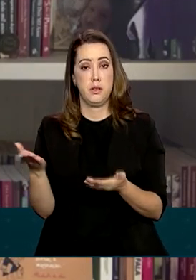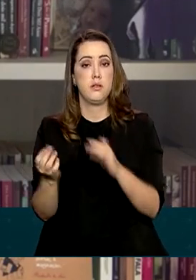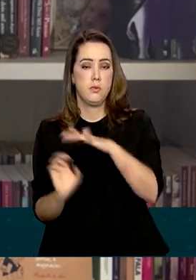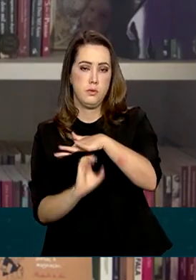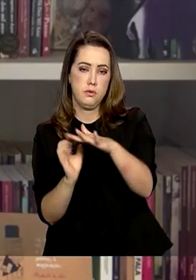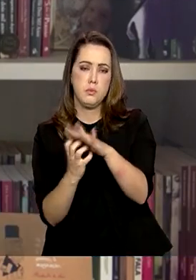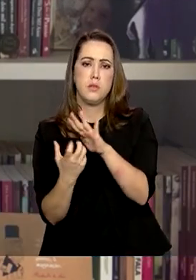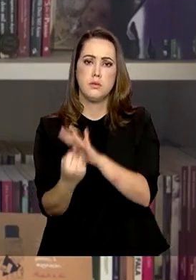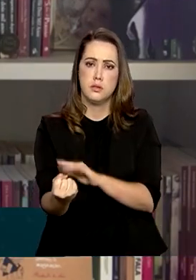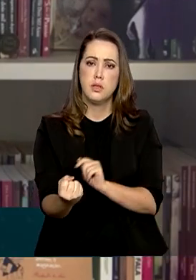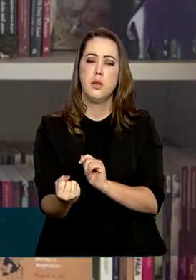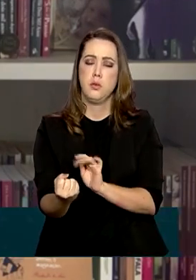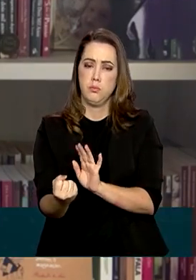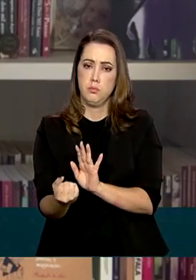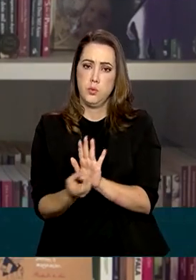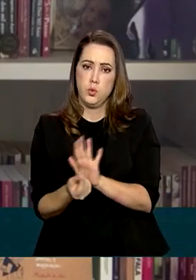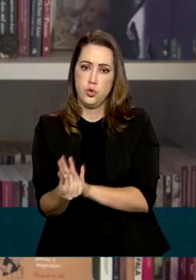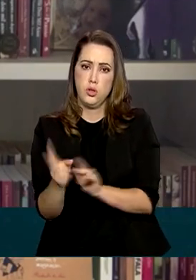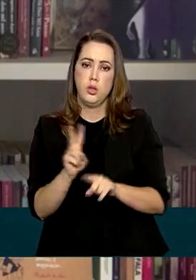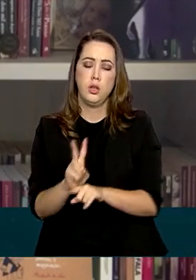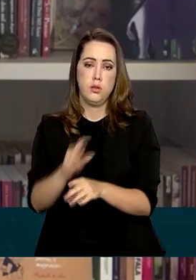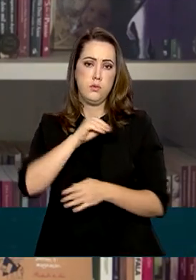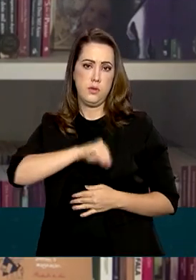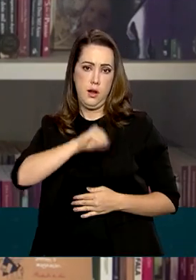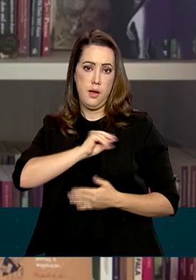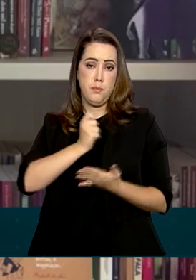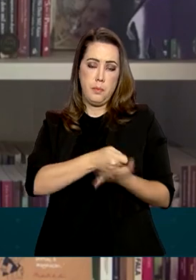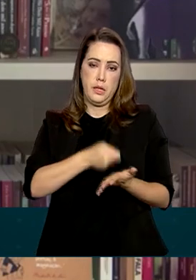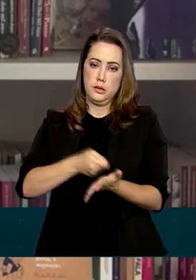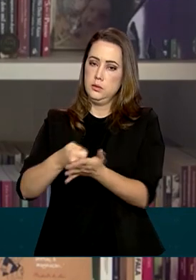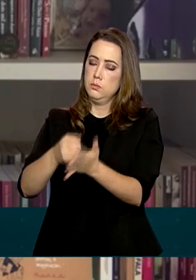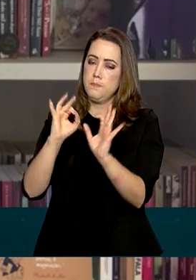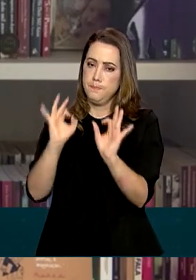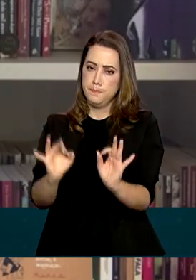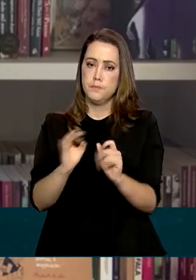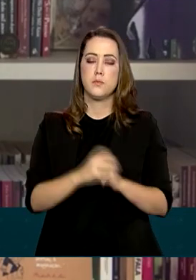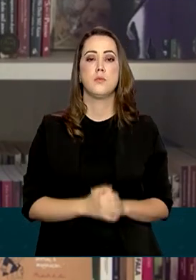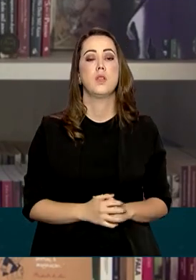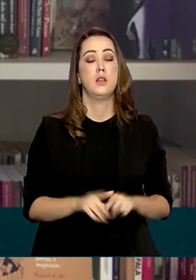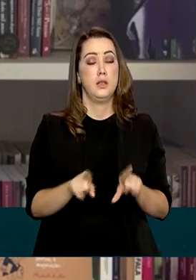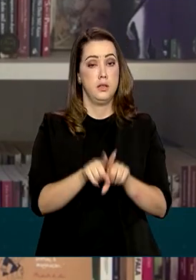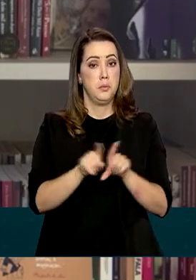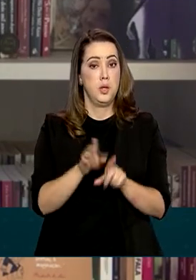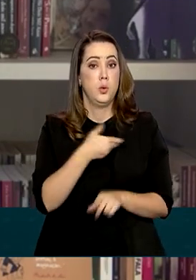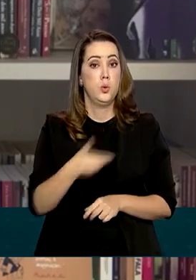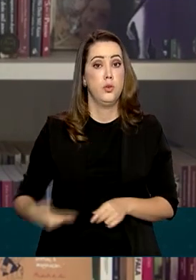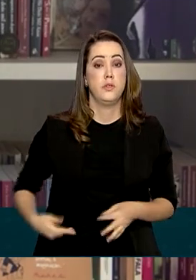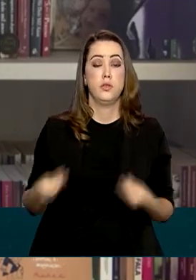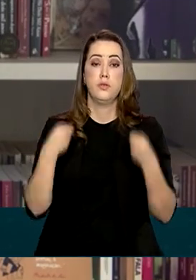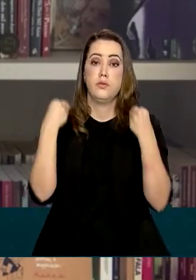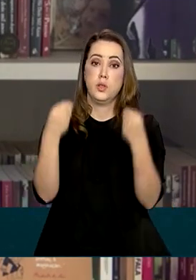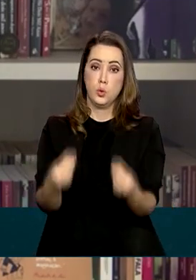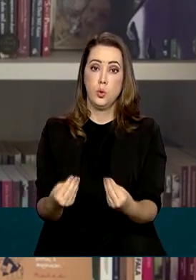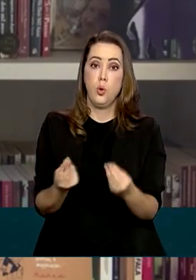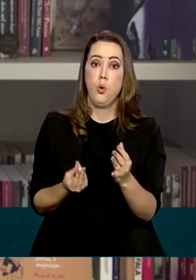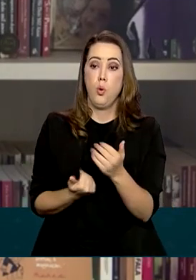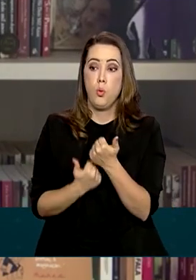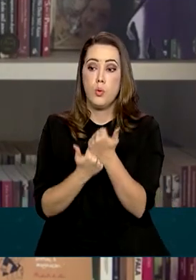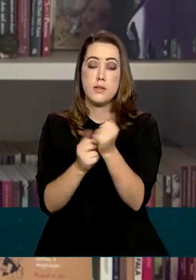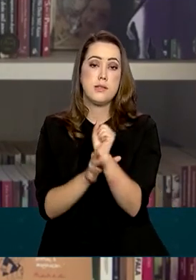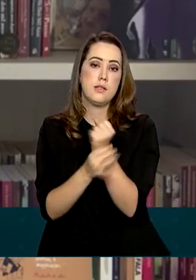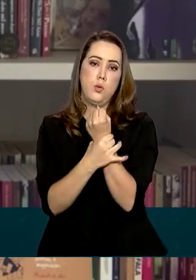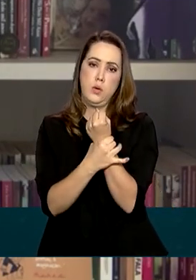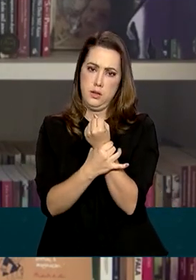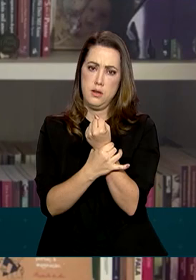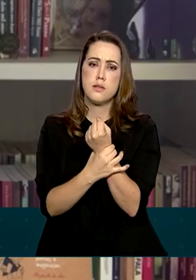possam colocar as folhas de pagamento em dia. E o governo criou também um fundo garantidor para que os bancos tenham segurança